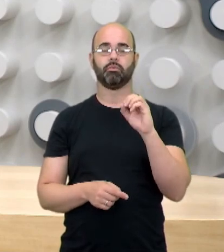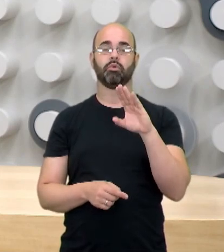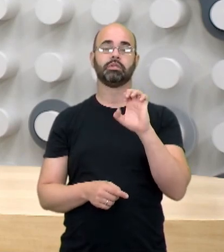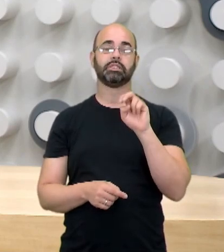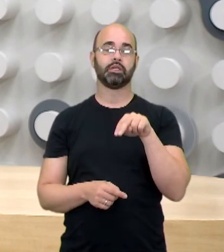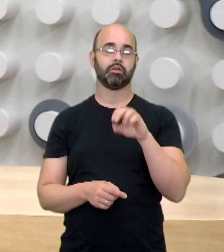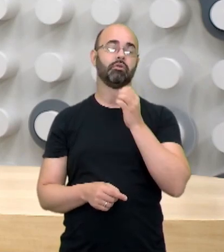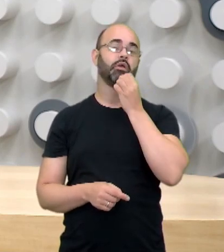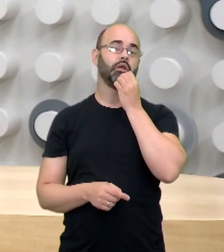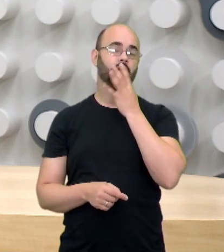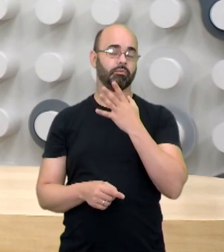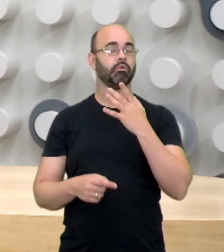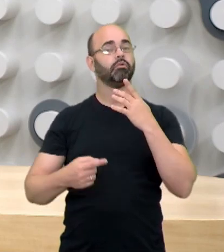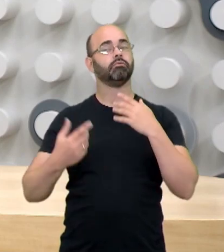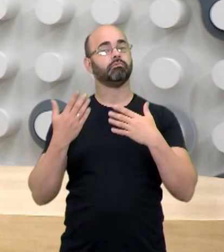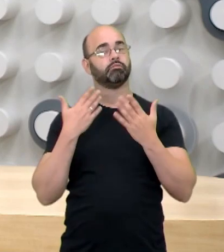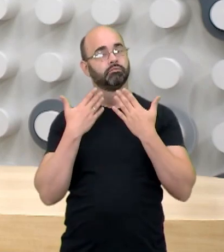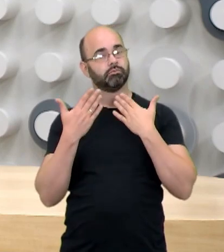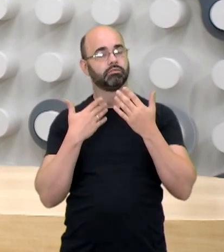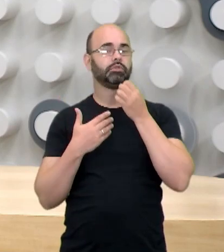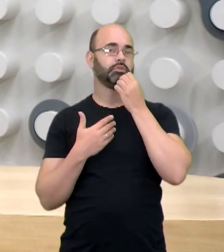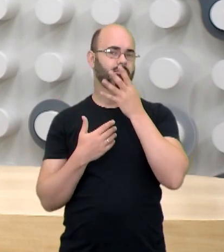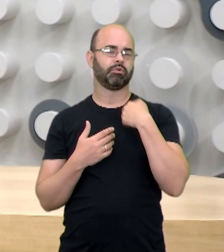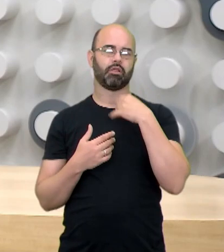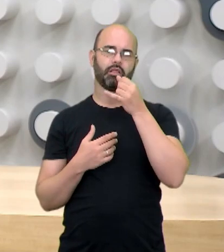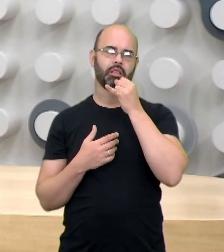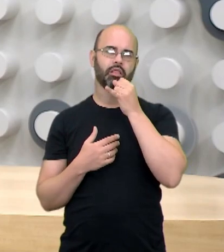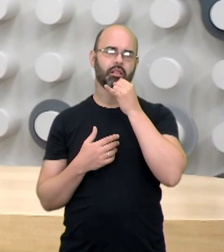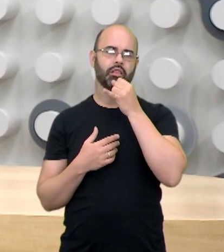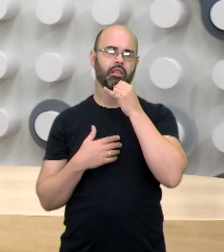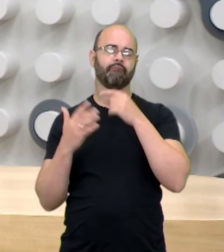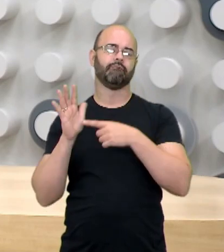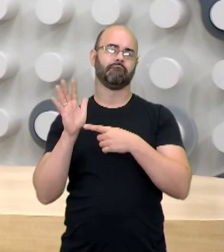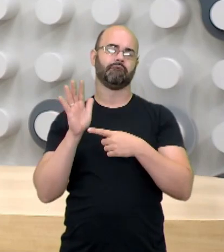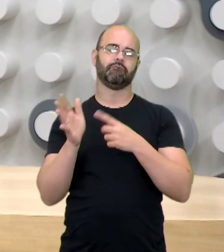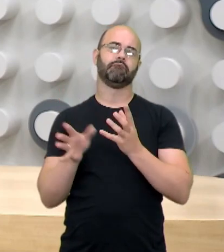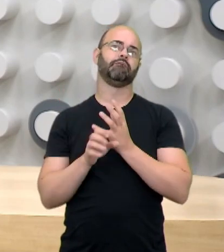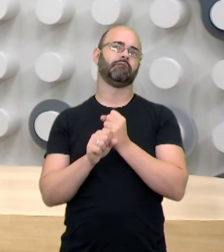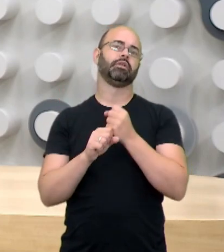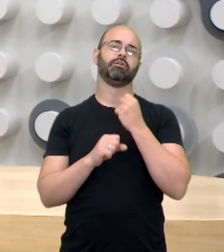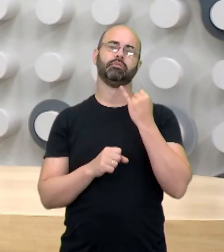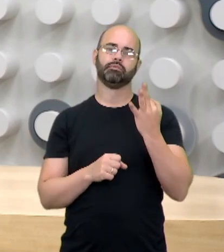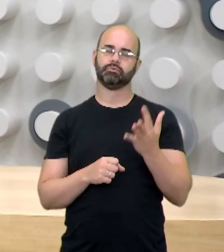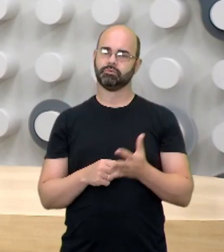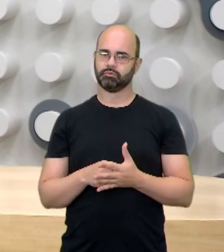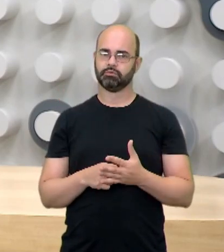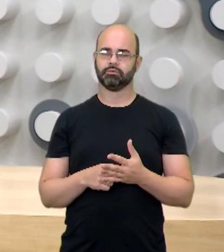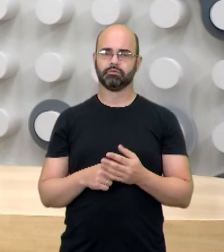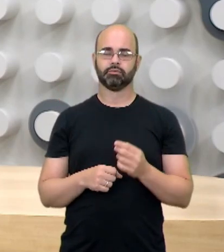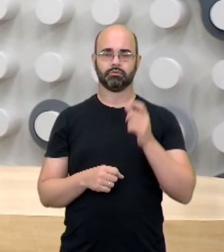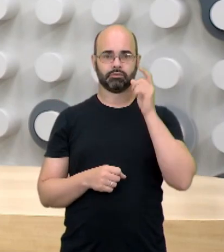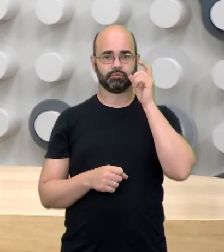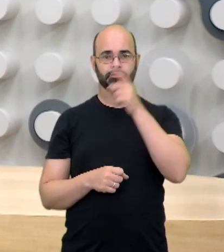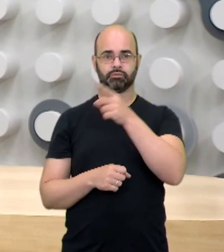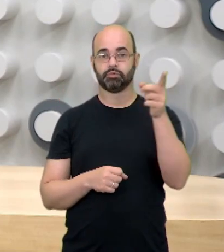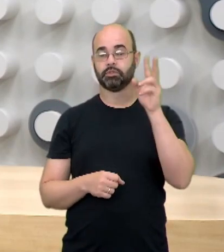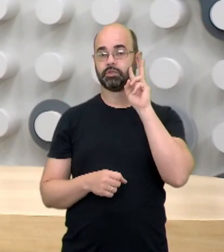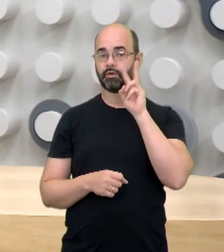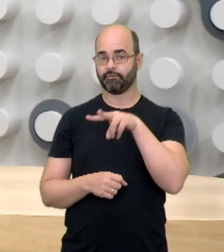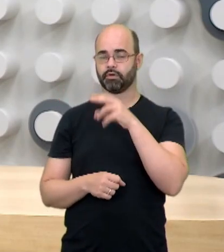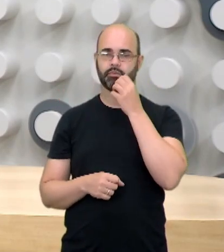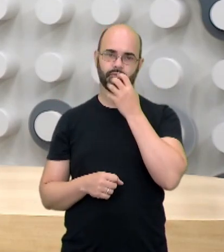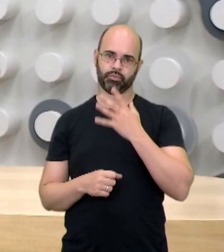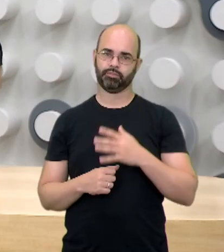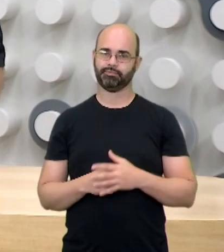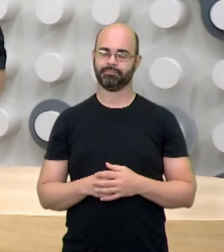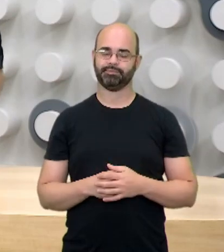exemplos aí na sistematização e vou continuar dando aqui os exemplos aí, que aí é umas coisas até interessantes de vocês verem. Vamos lá